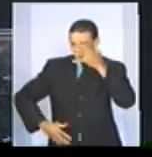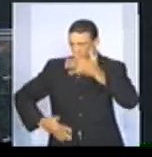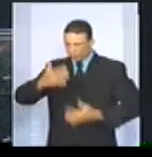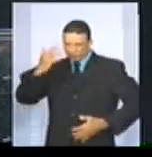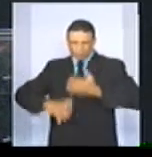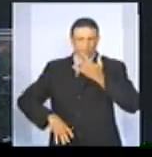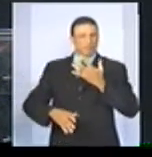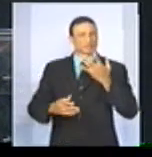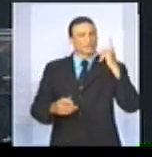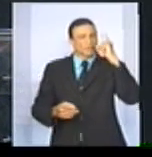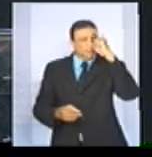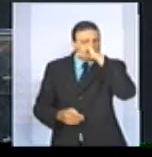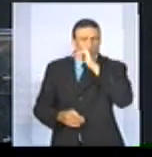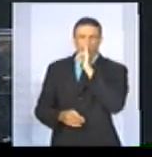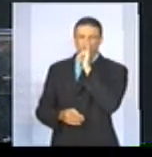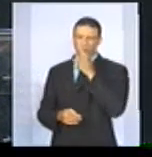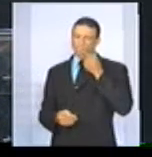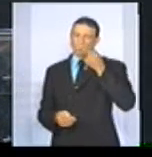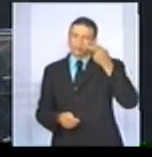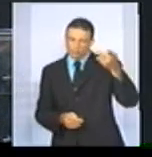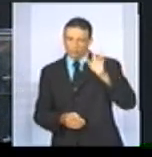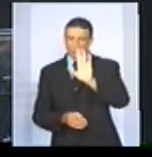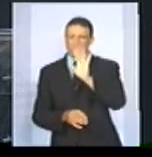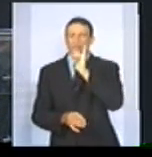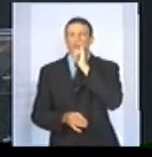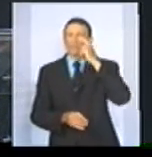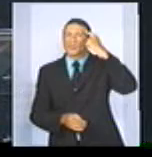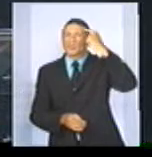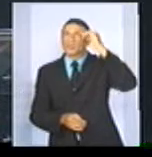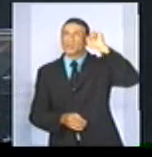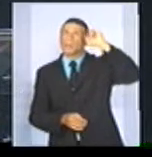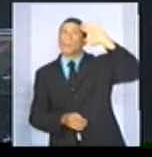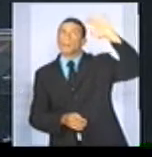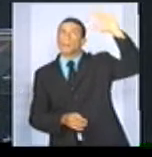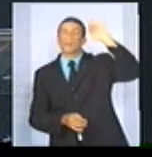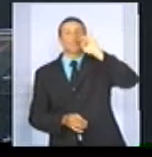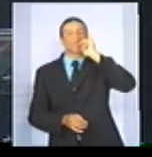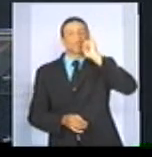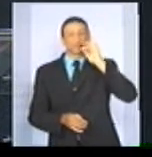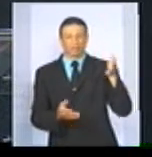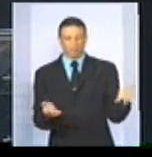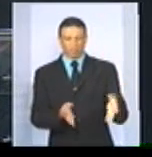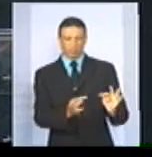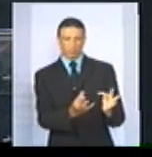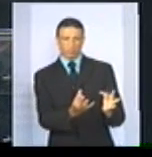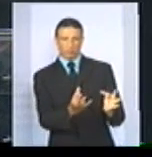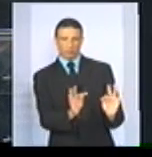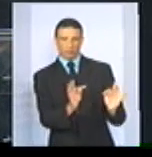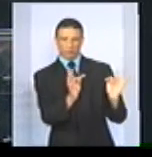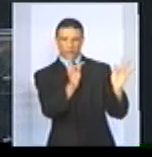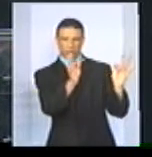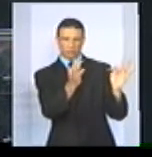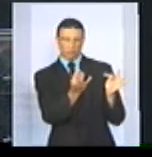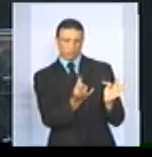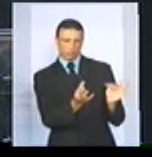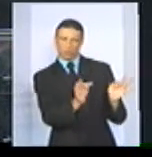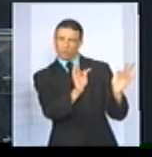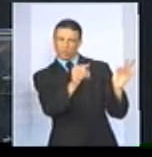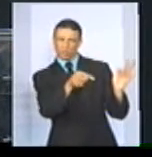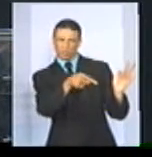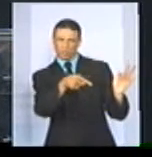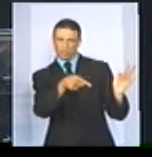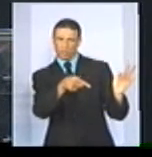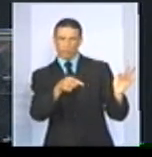Excelências possam compreender o que nós falamos, basta imaginar que em tempos digitais, em tempos do que nós, no jargão, chamamos de second